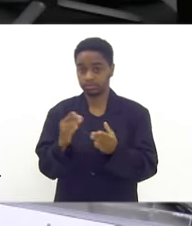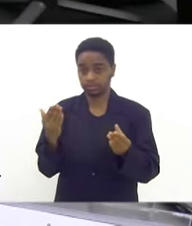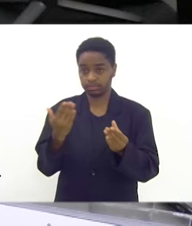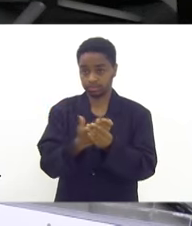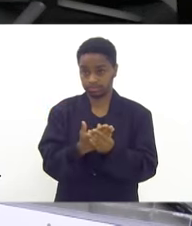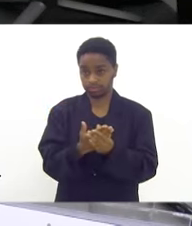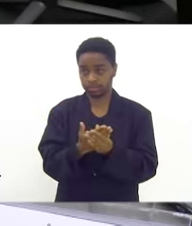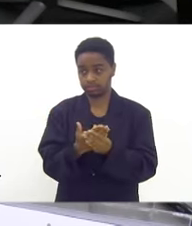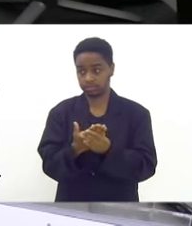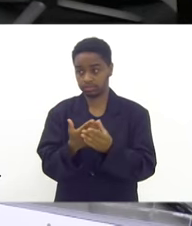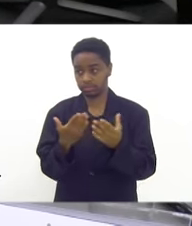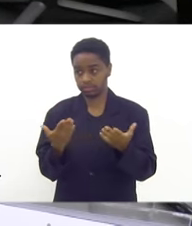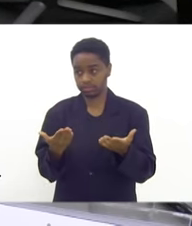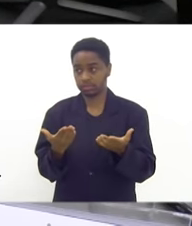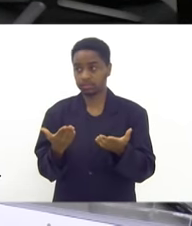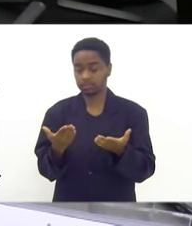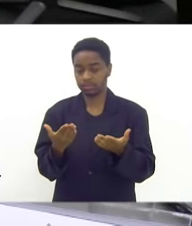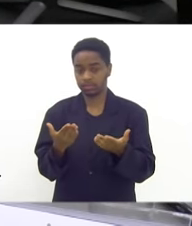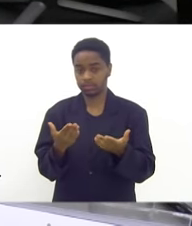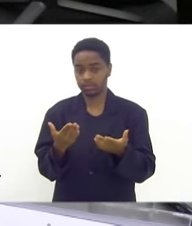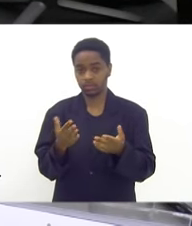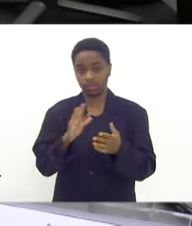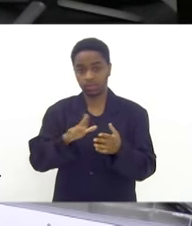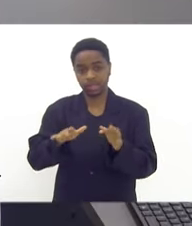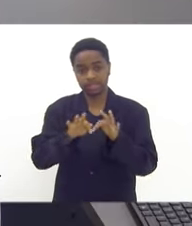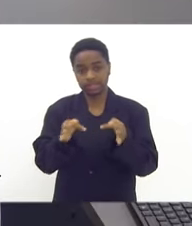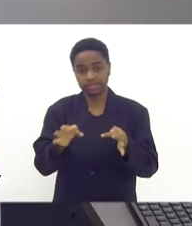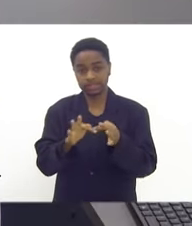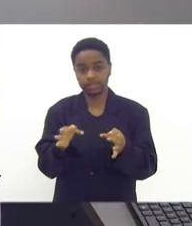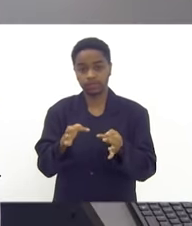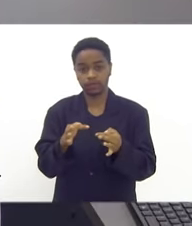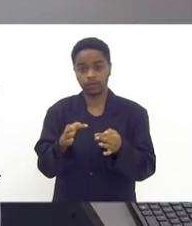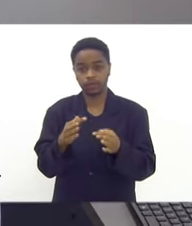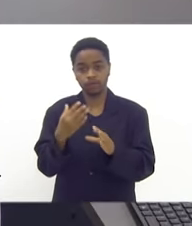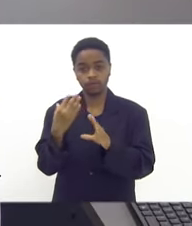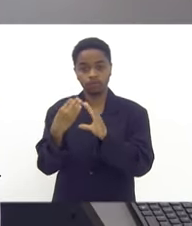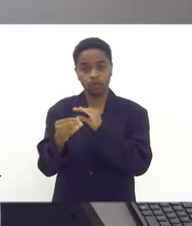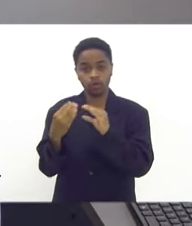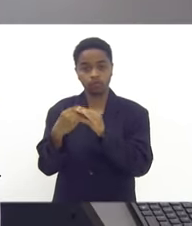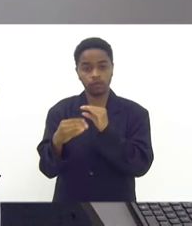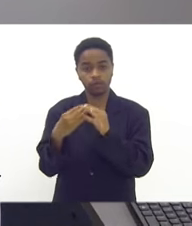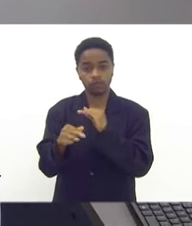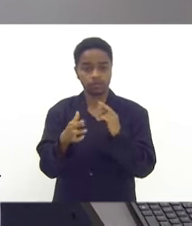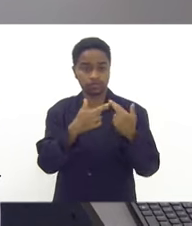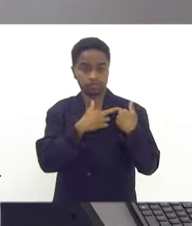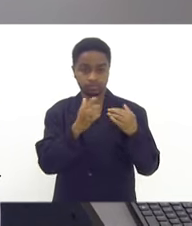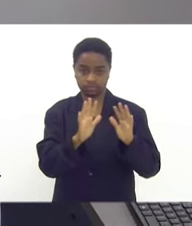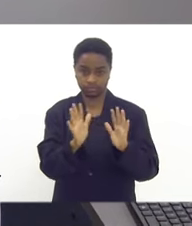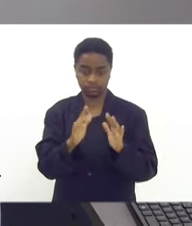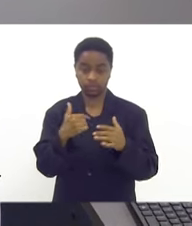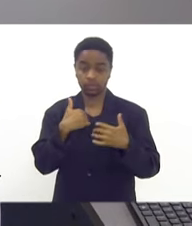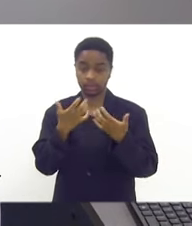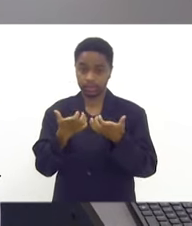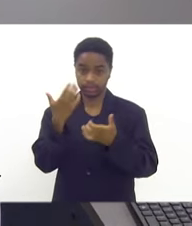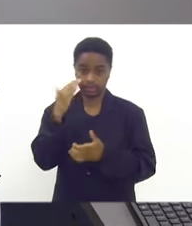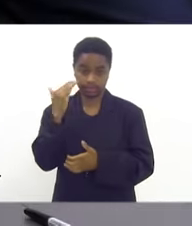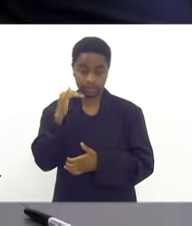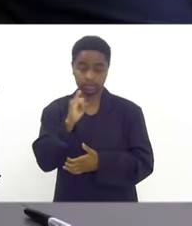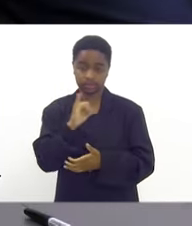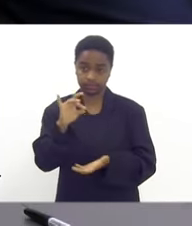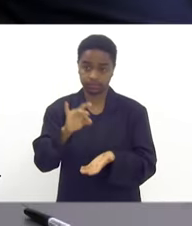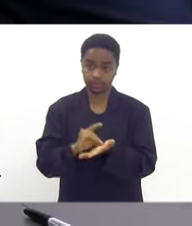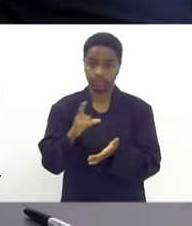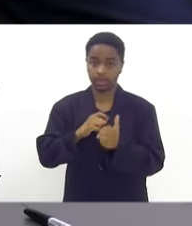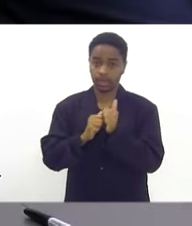agora não simplesmente ficar se esquivando né da da da sua responsabilidade quero entender se tem sido feito